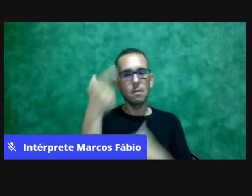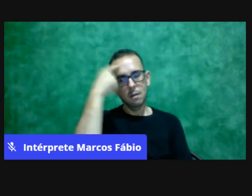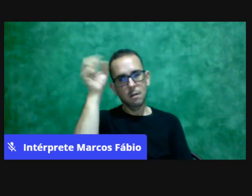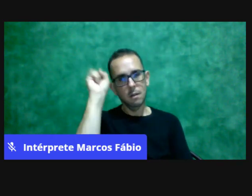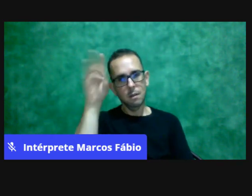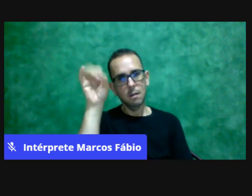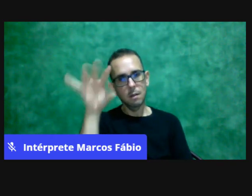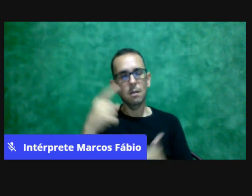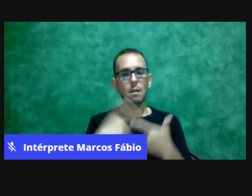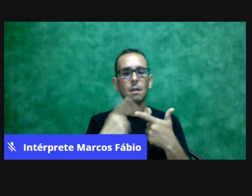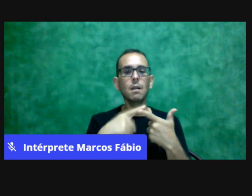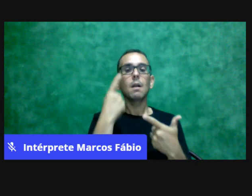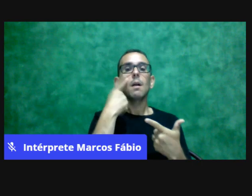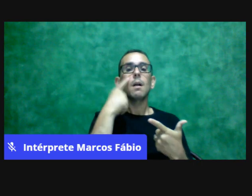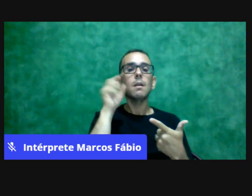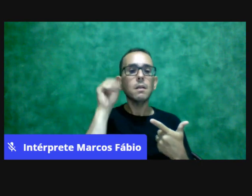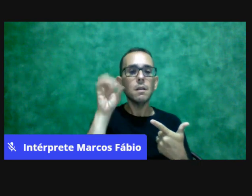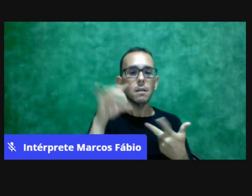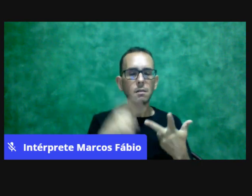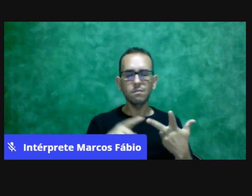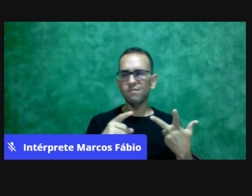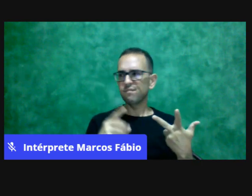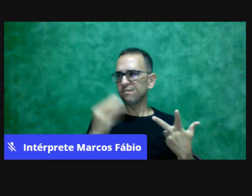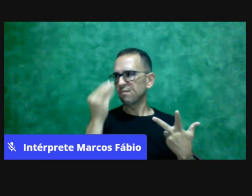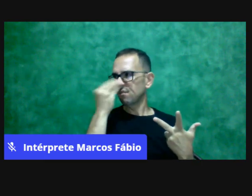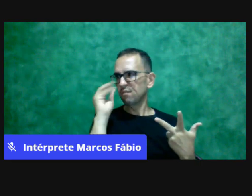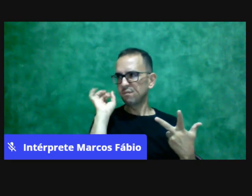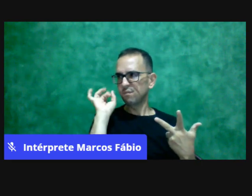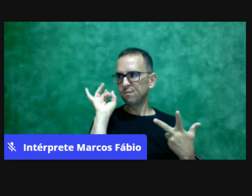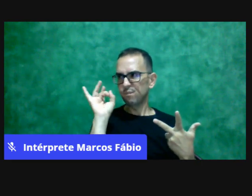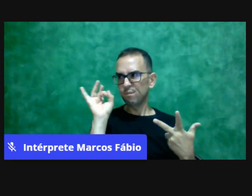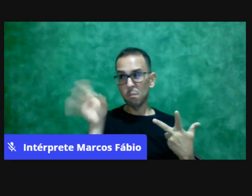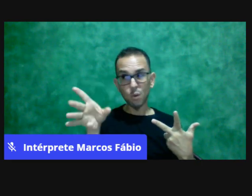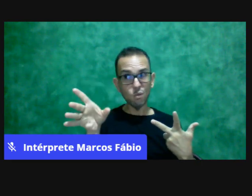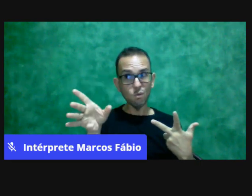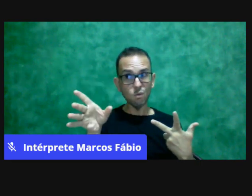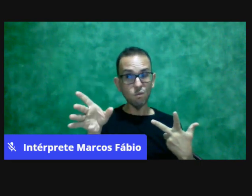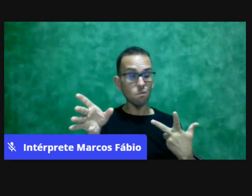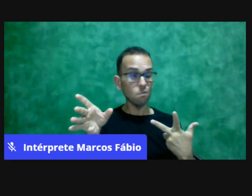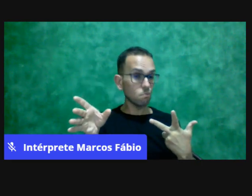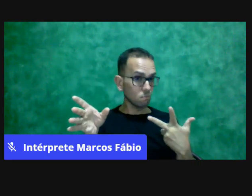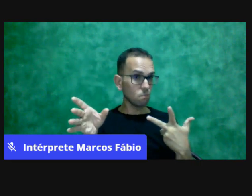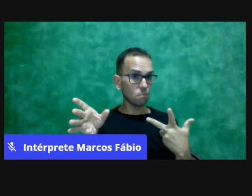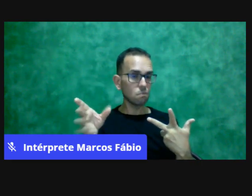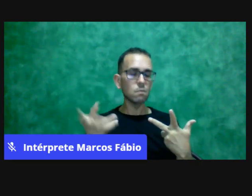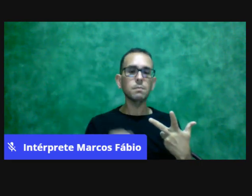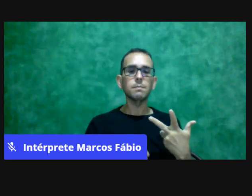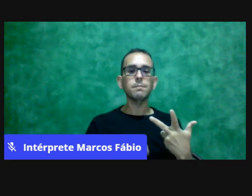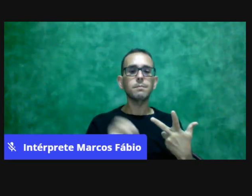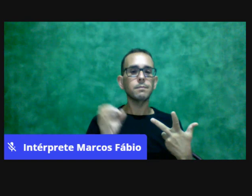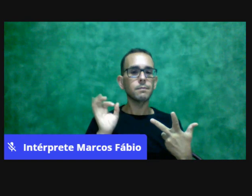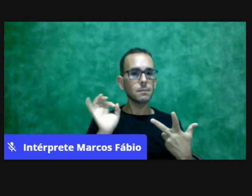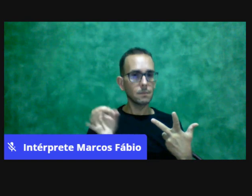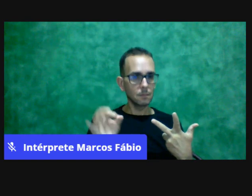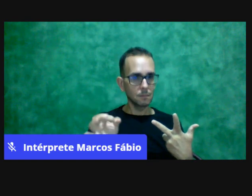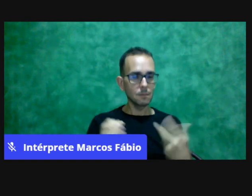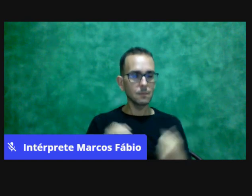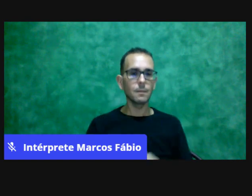nos olhos, desinteresse por aquilo, pelos vídeos que a professora está postando. Tá certo?